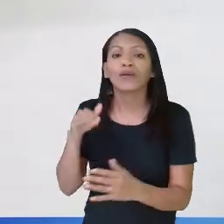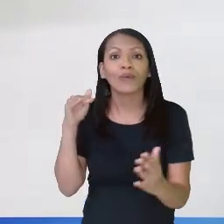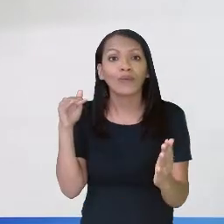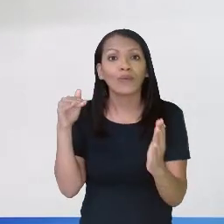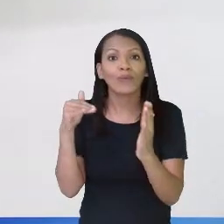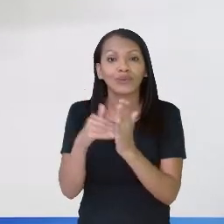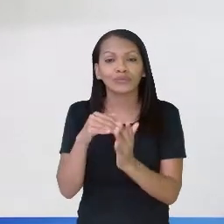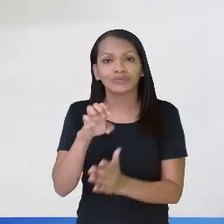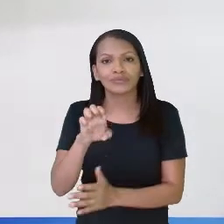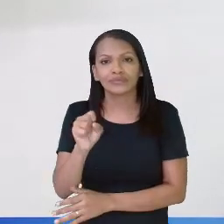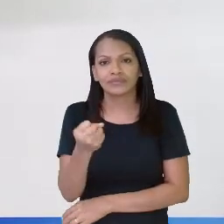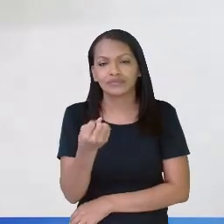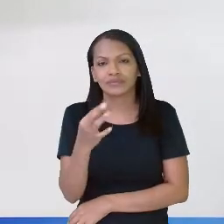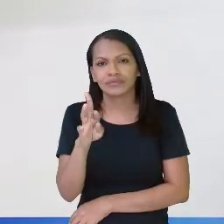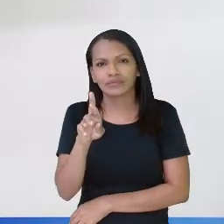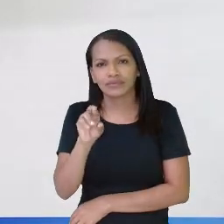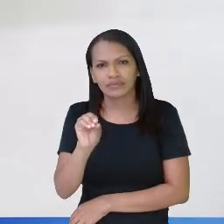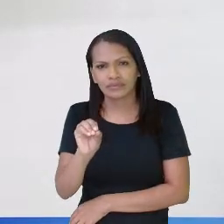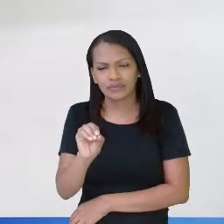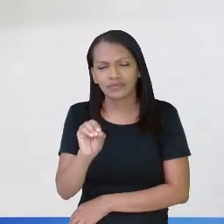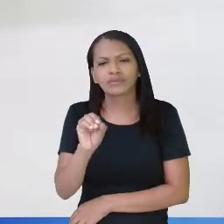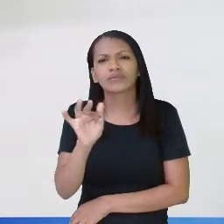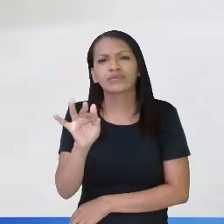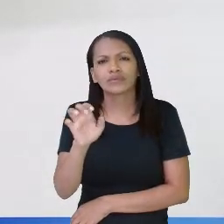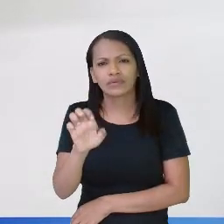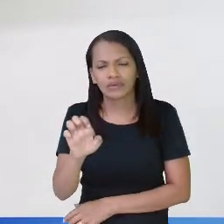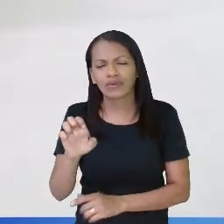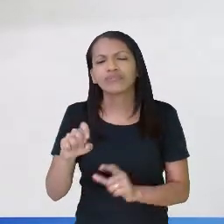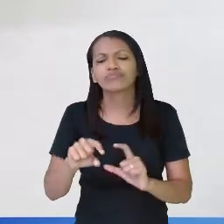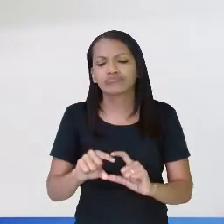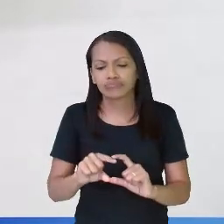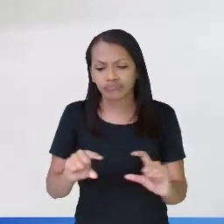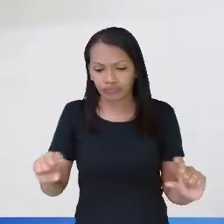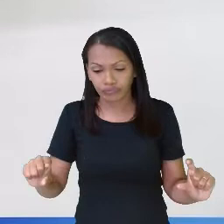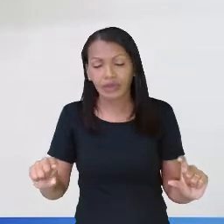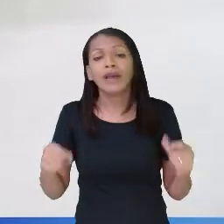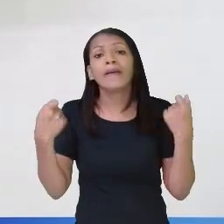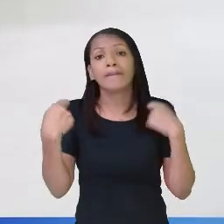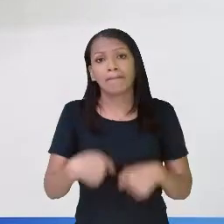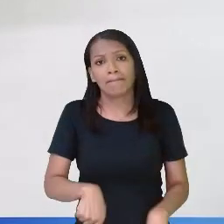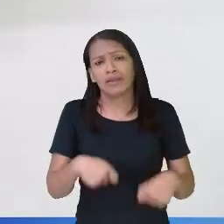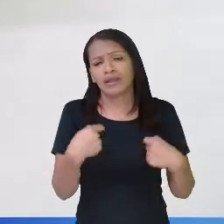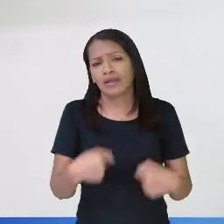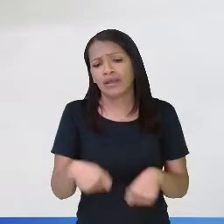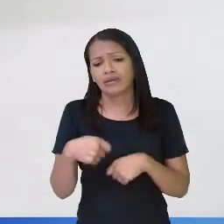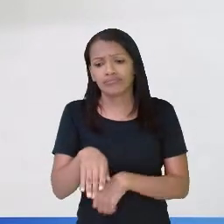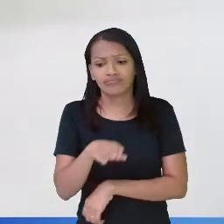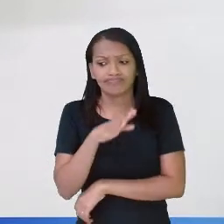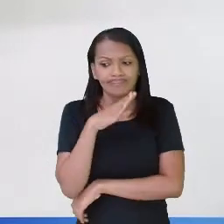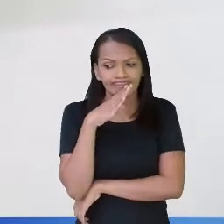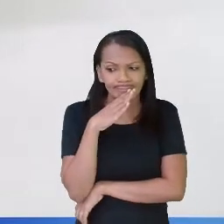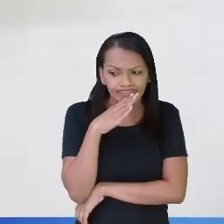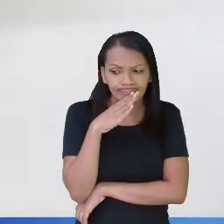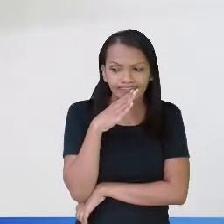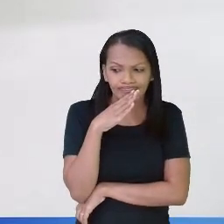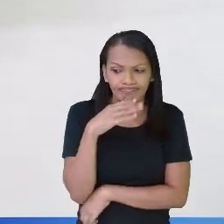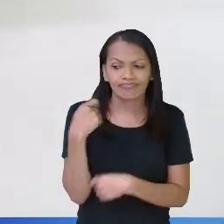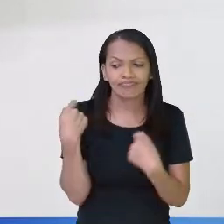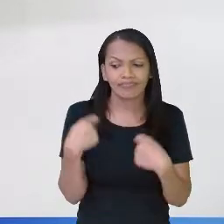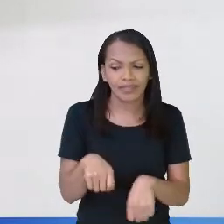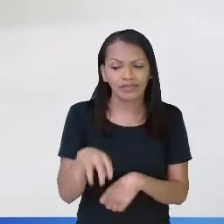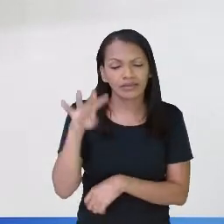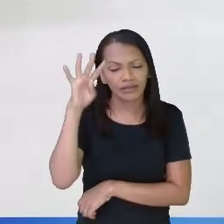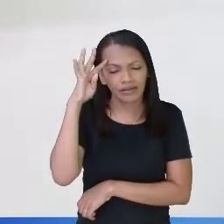estrofe, porque ela diz que é preciso silenciar para encontrar uma solução. Se ela precisa de uma solução, é porque ela tem